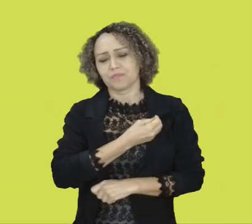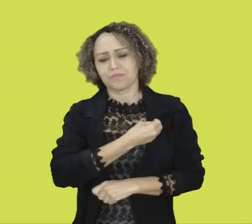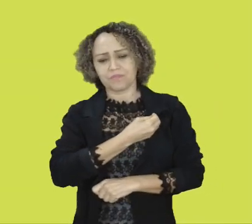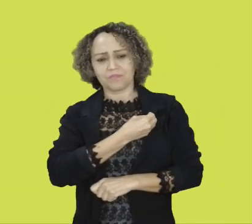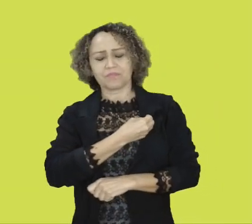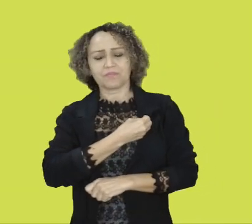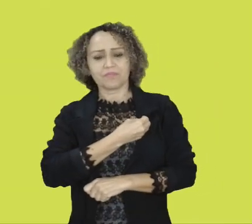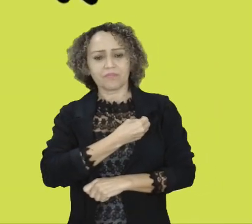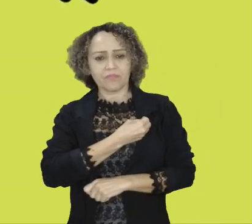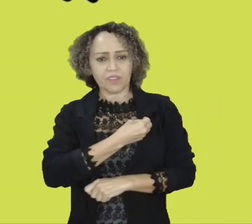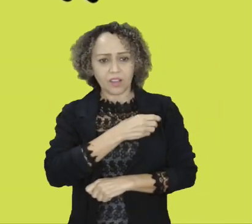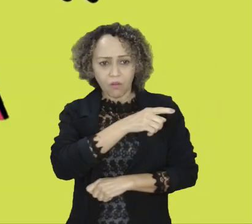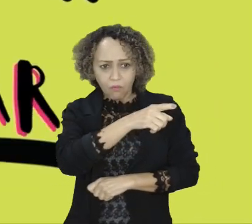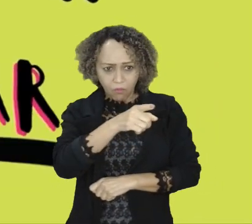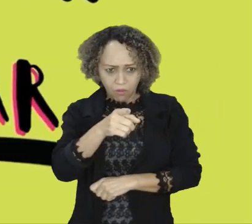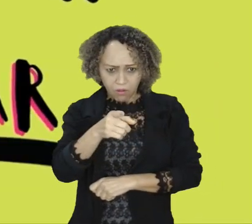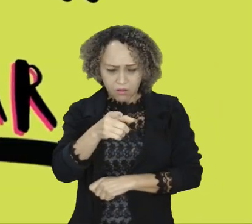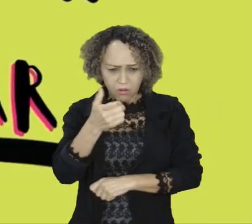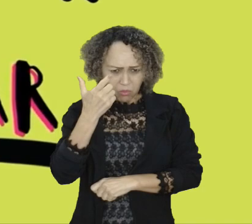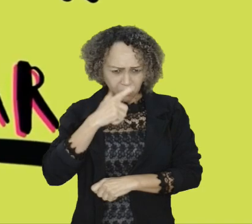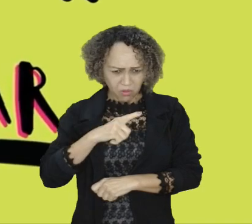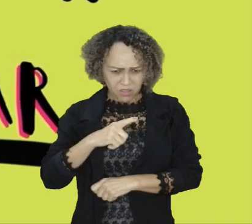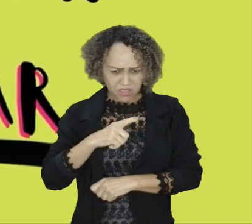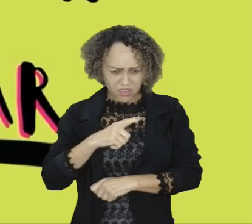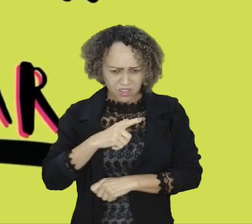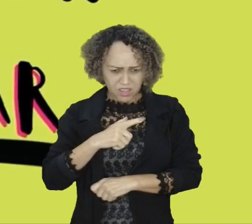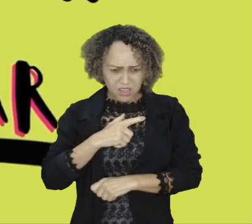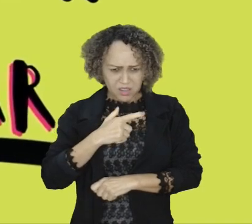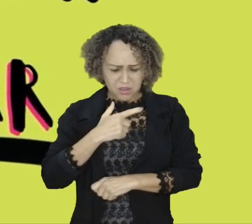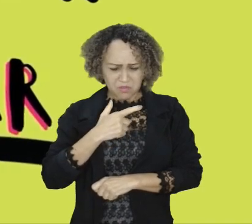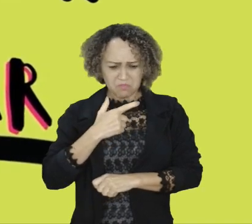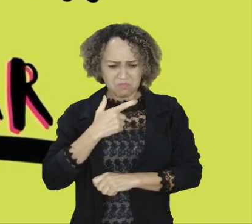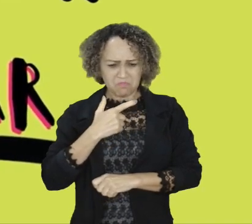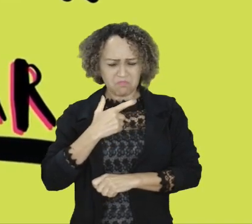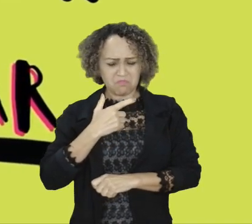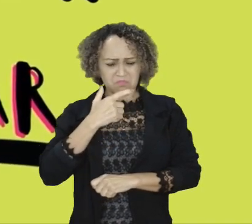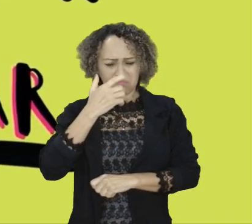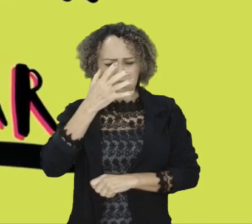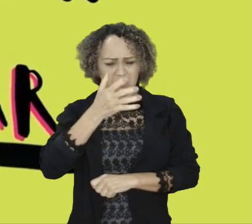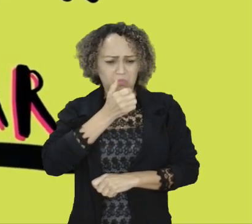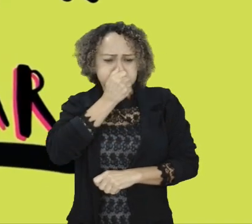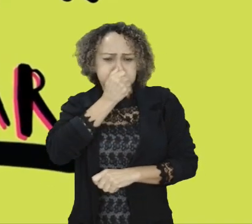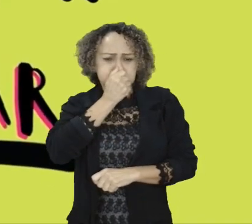Não vão mais conseguir me anular, me calar.